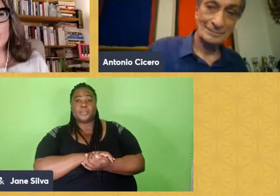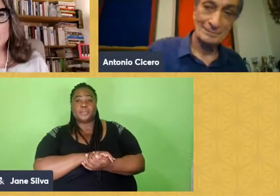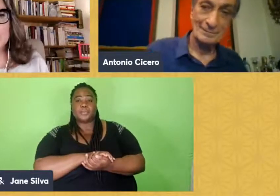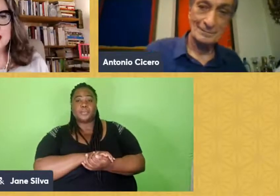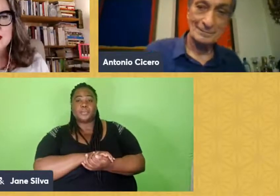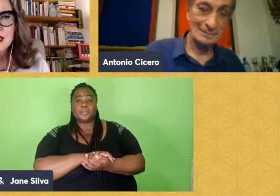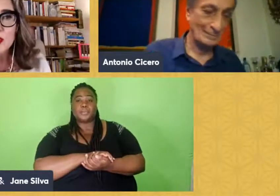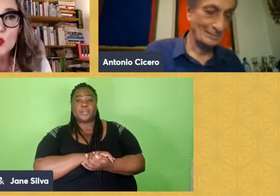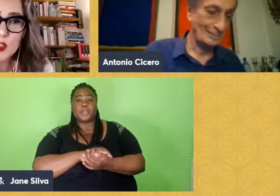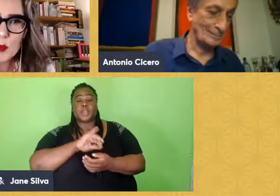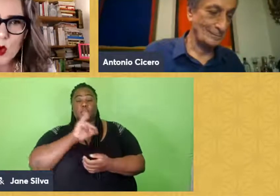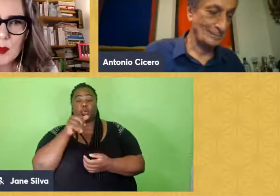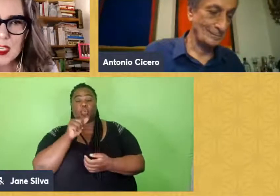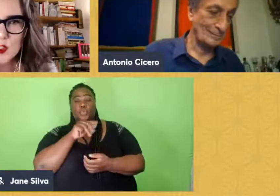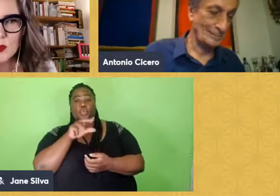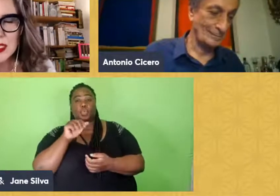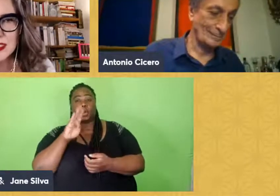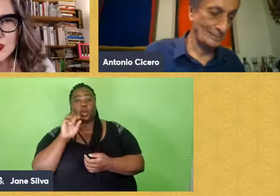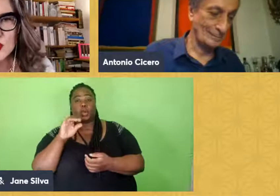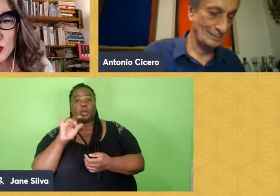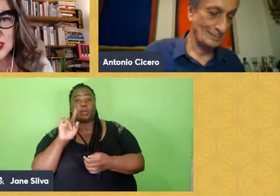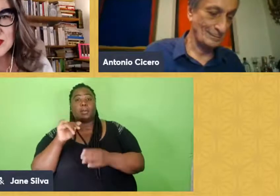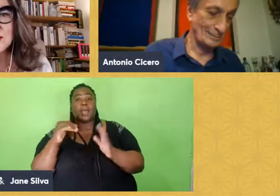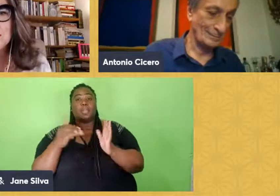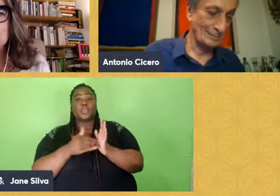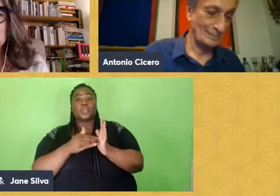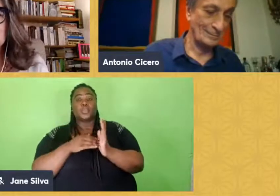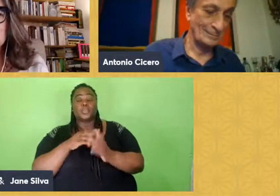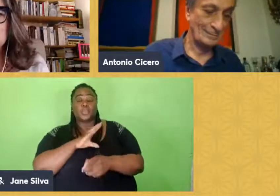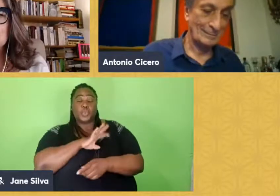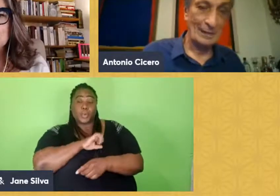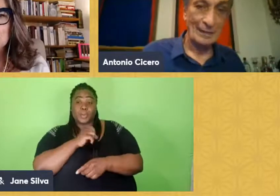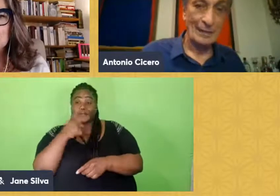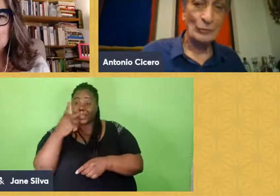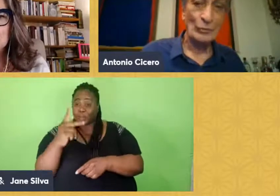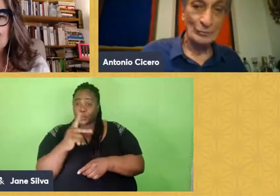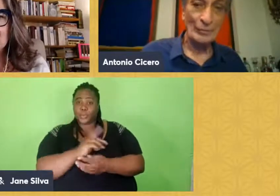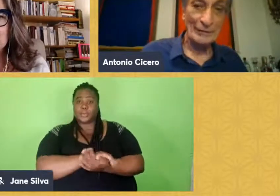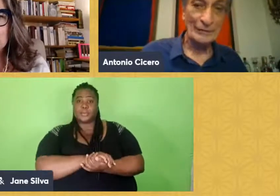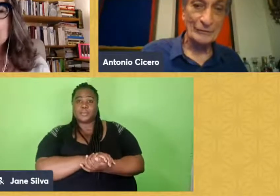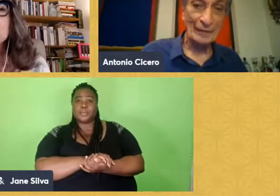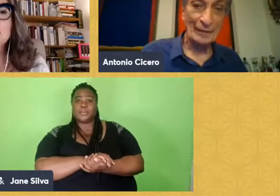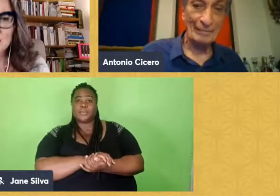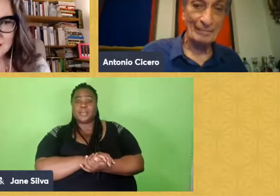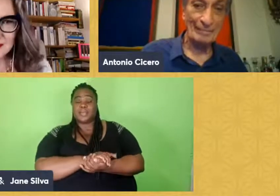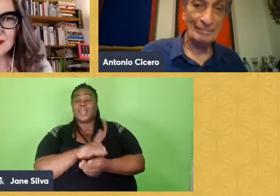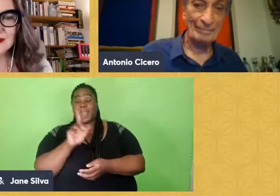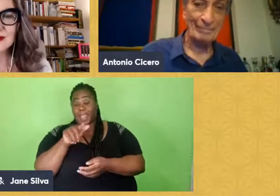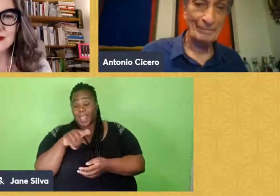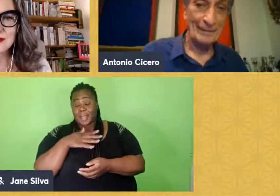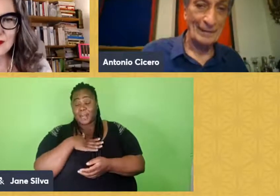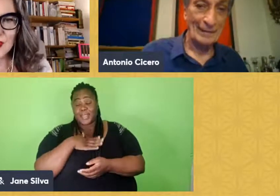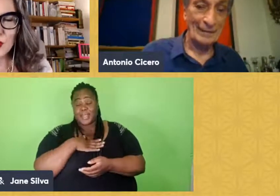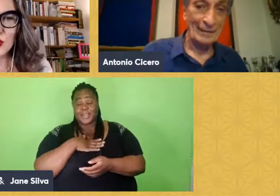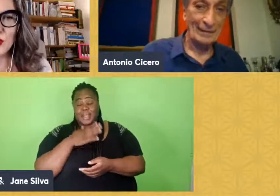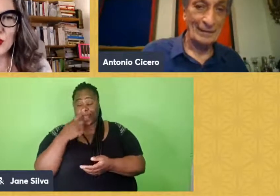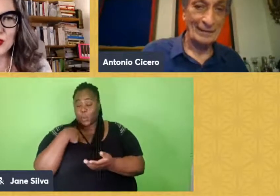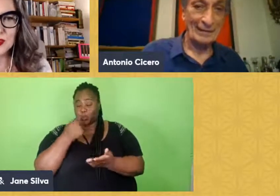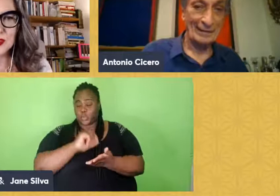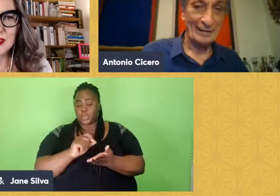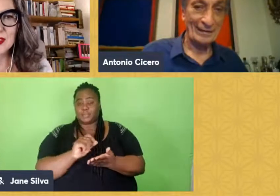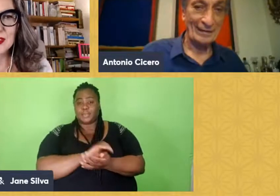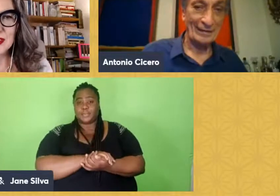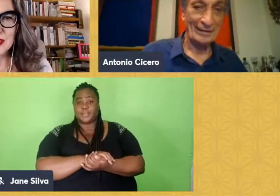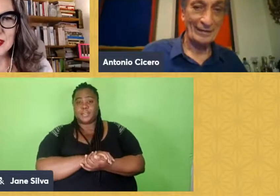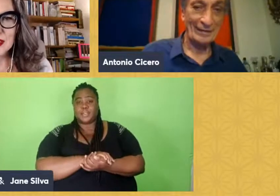João Bosco, mas Último Romântico é uma letra sua, né? o último romântico Que o